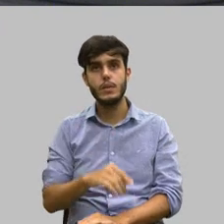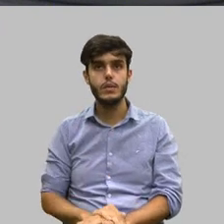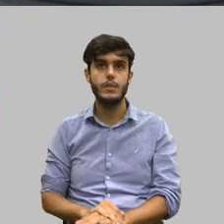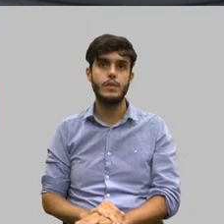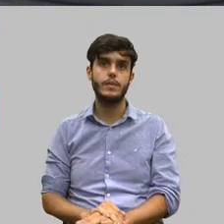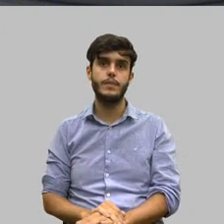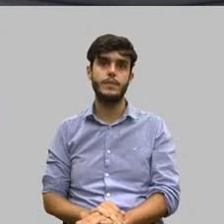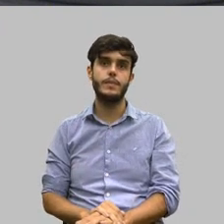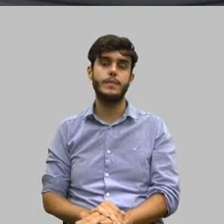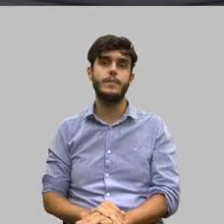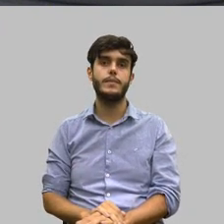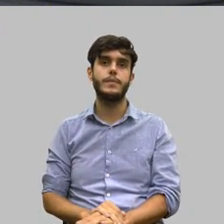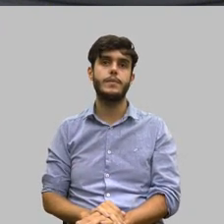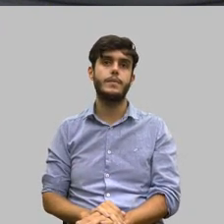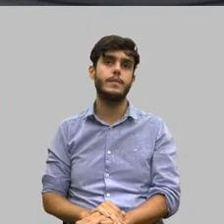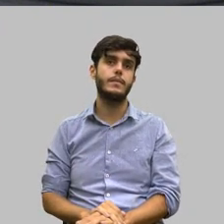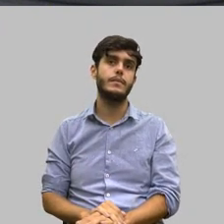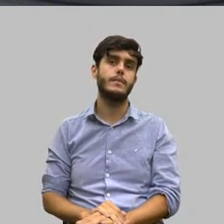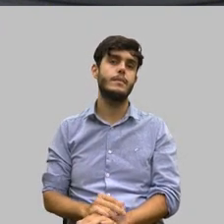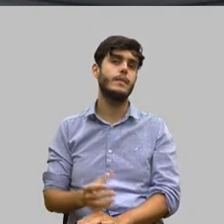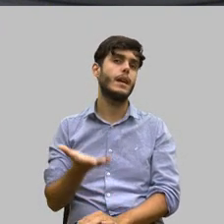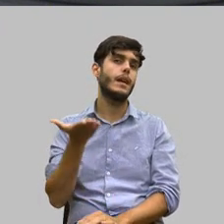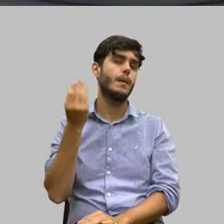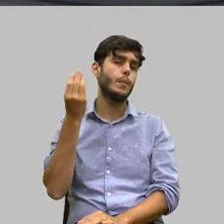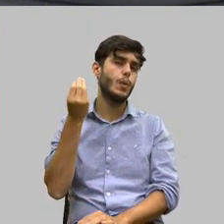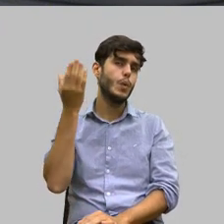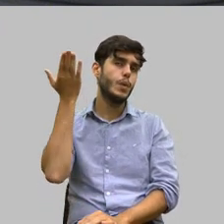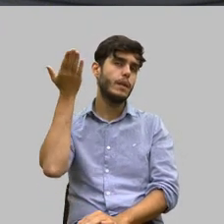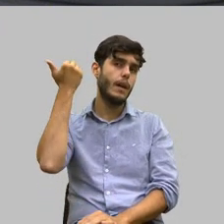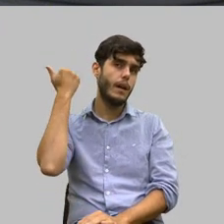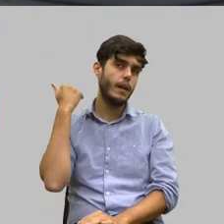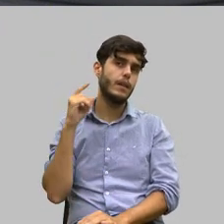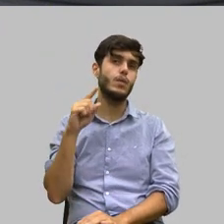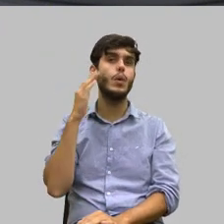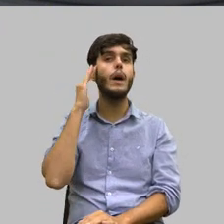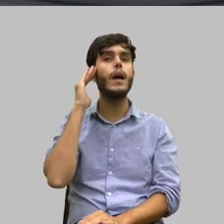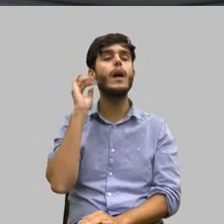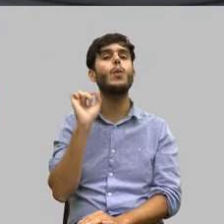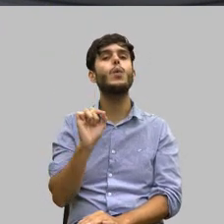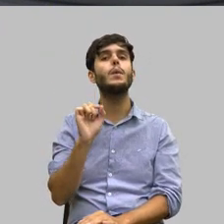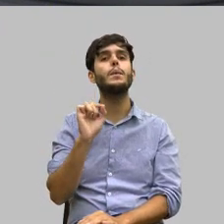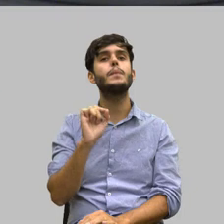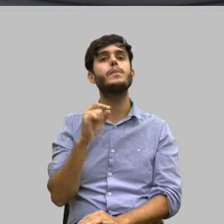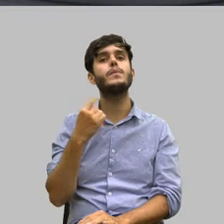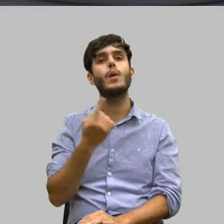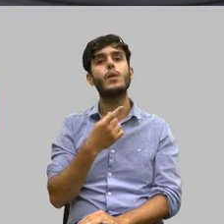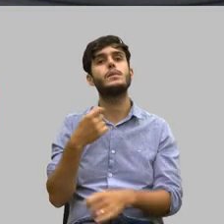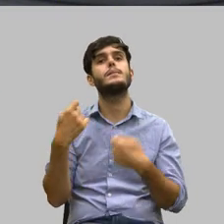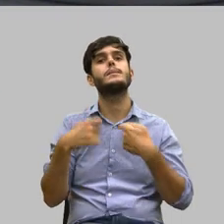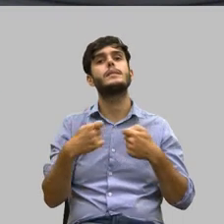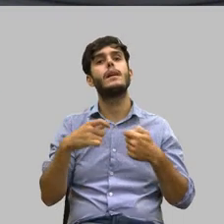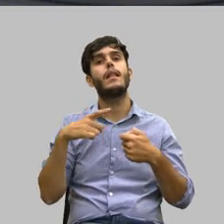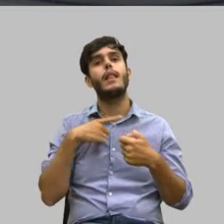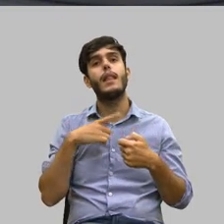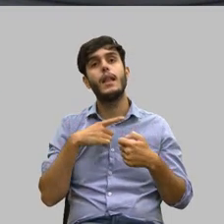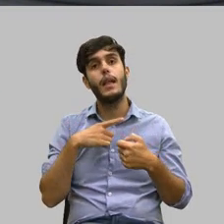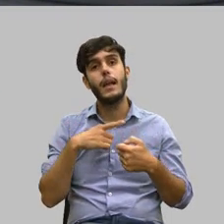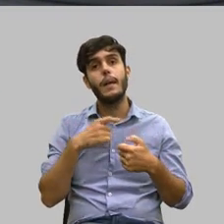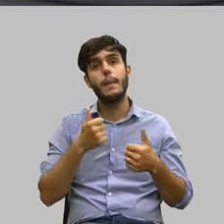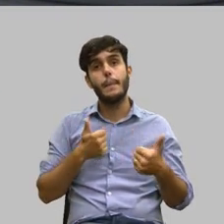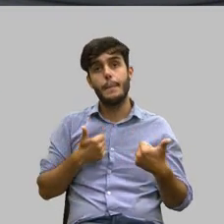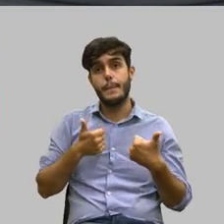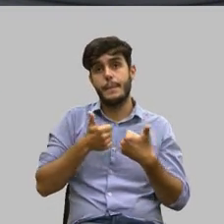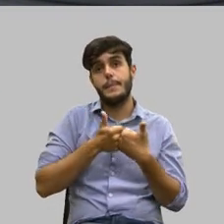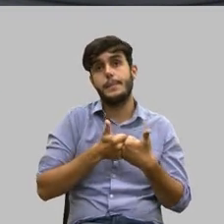eh já há muito tempo a gente entende que eh Nós deveríamos ter uma uma aproximação